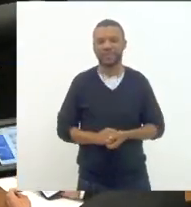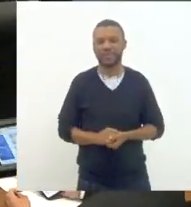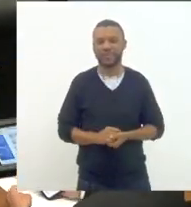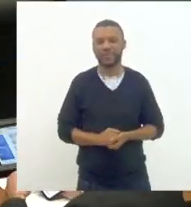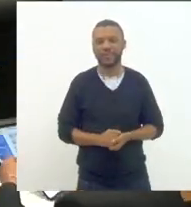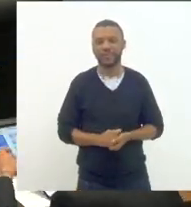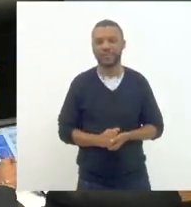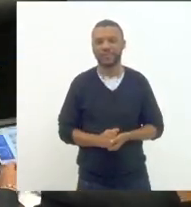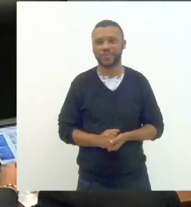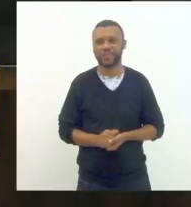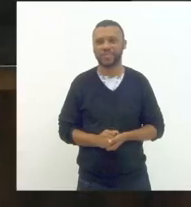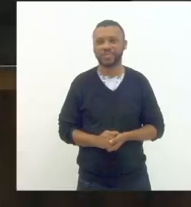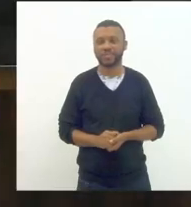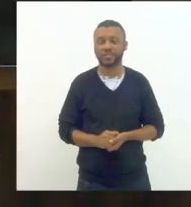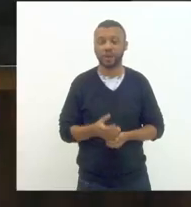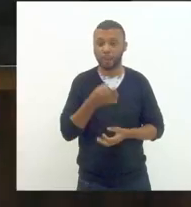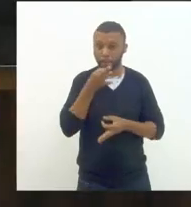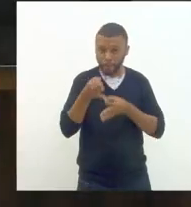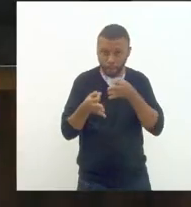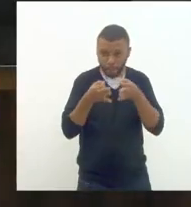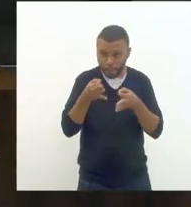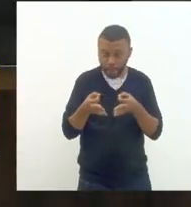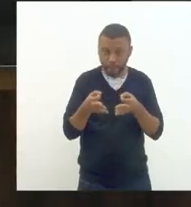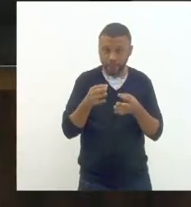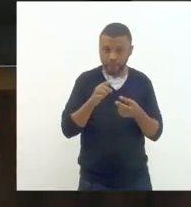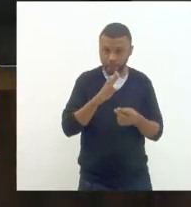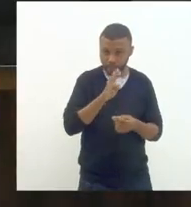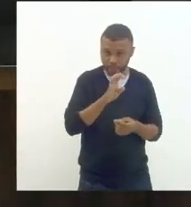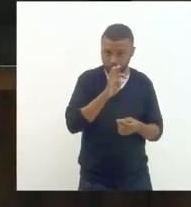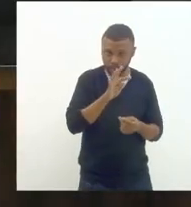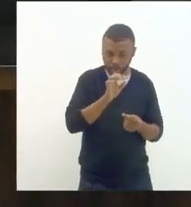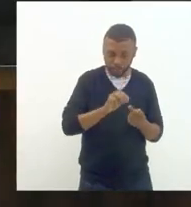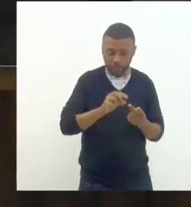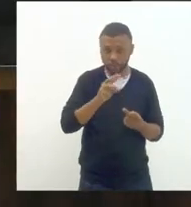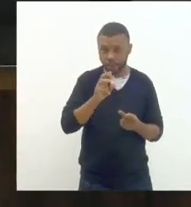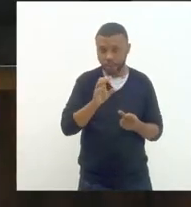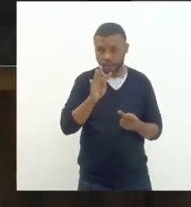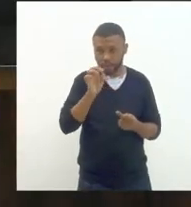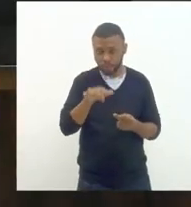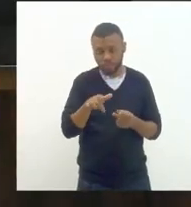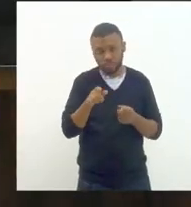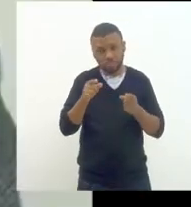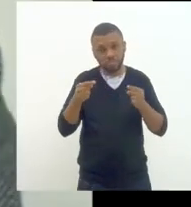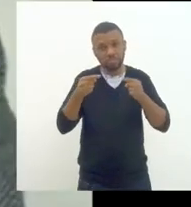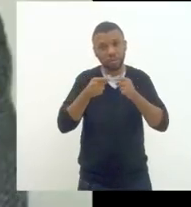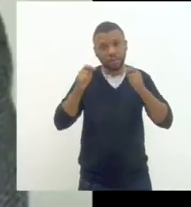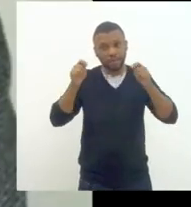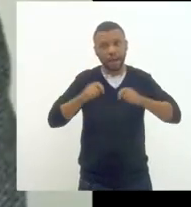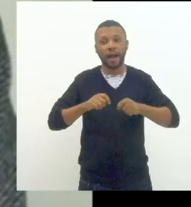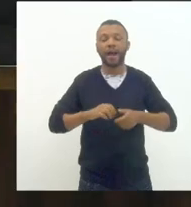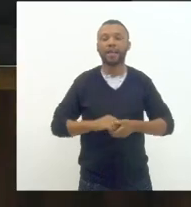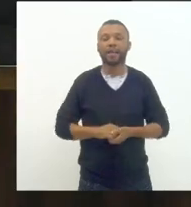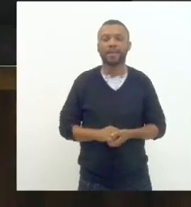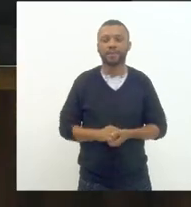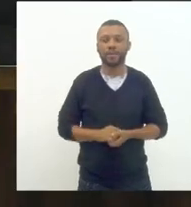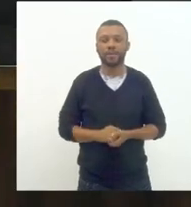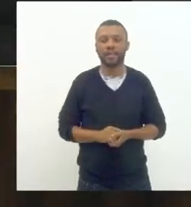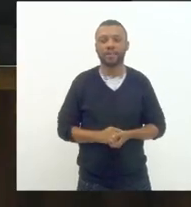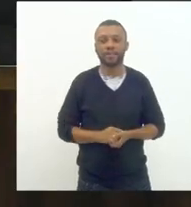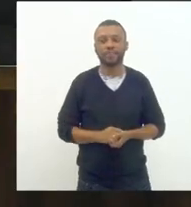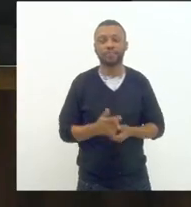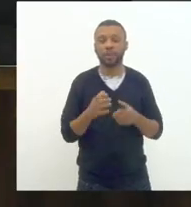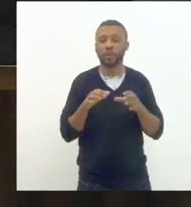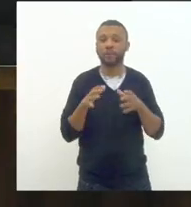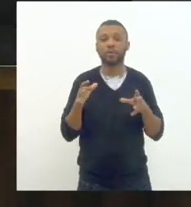Dois pareceres, Bebeto e do Wellington. Vale dupla. Favorável, presidente. Ok. Pela Comissão